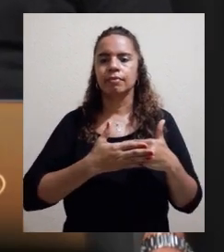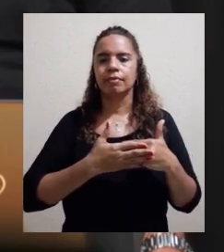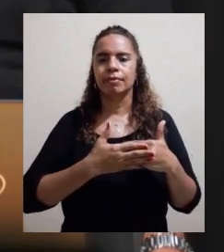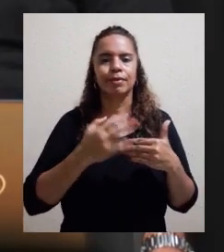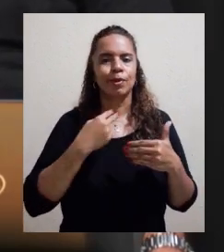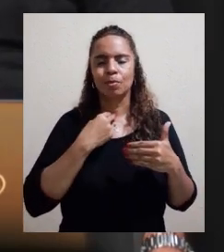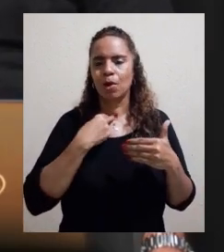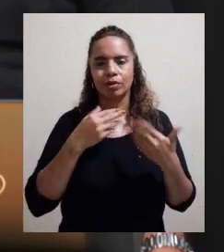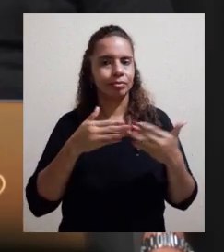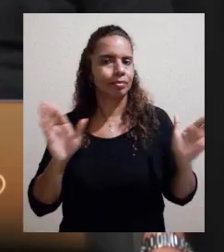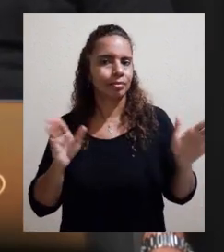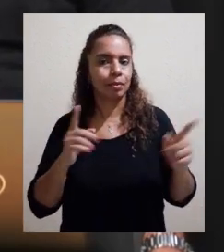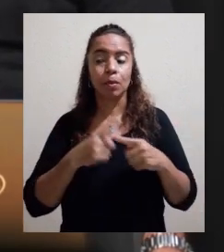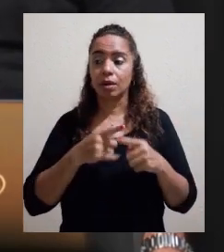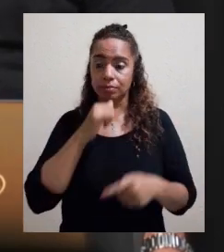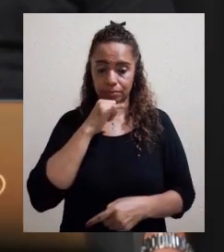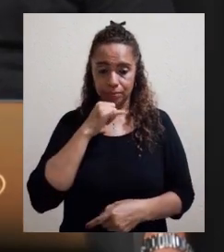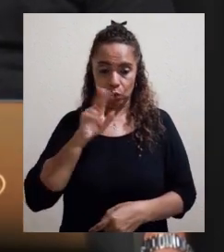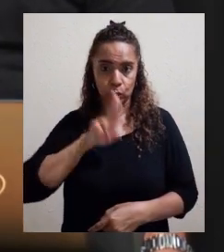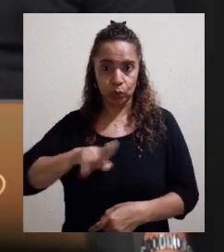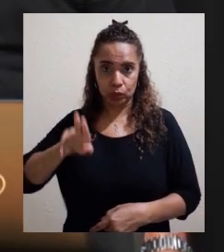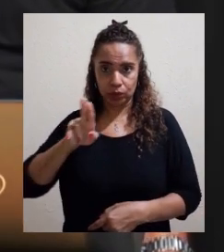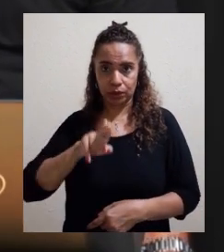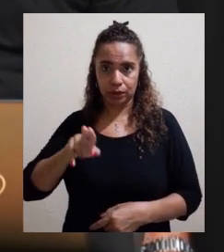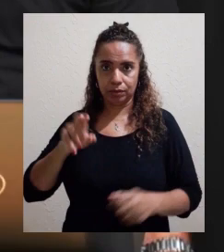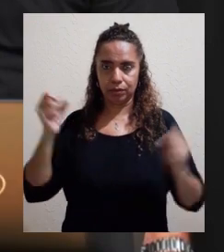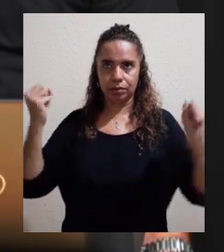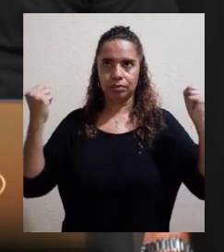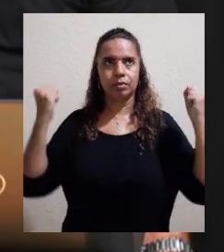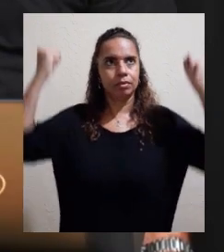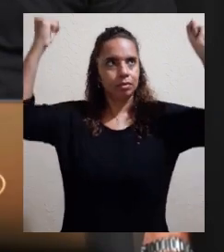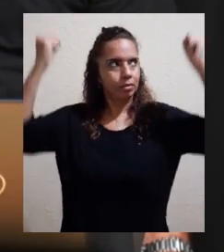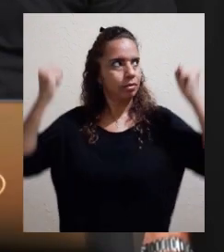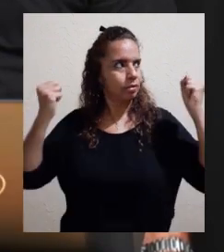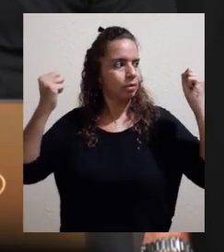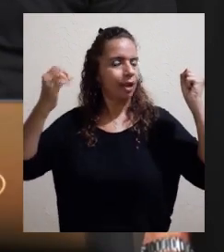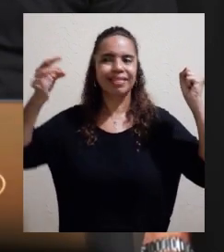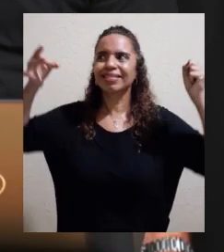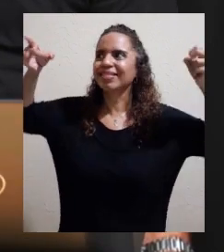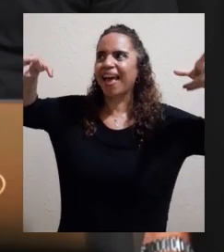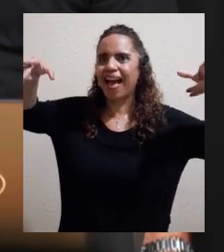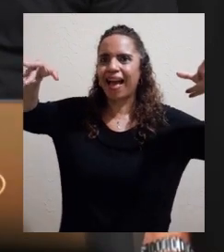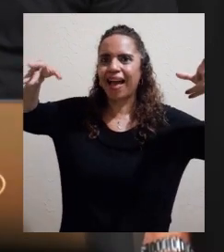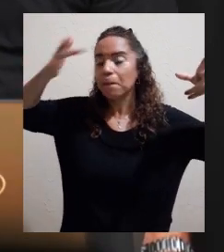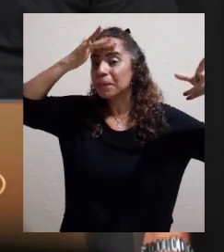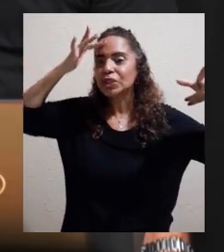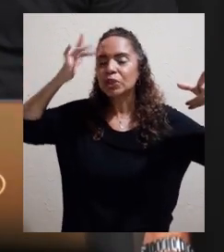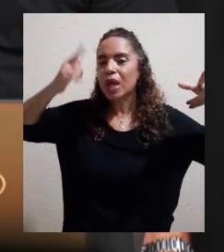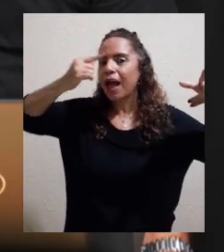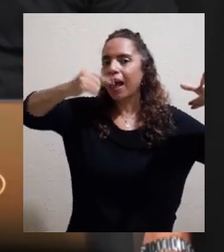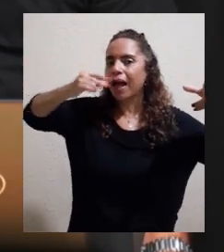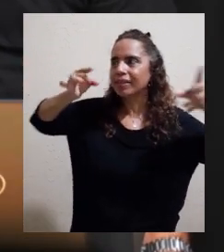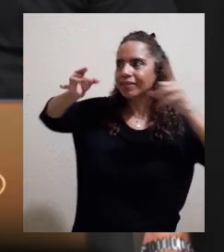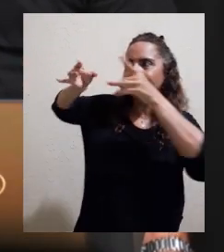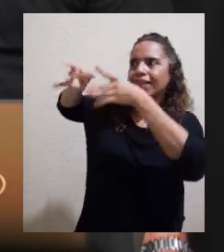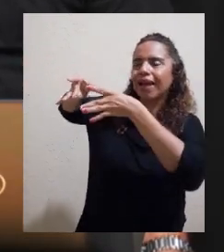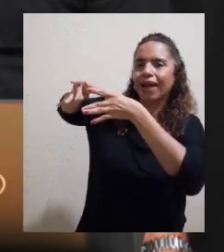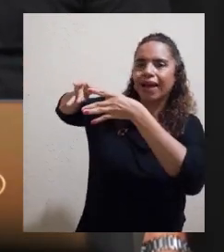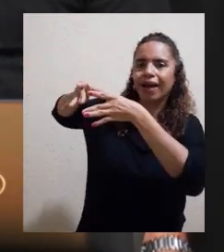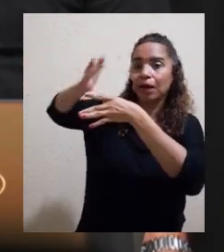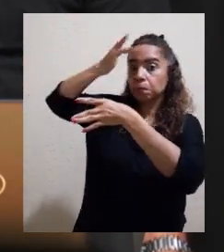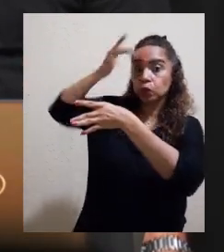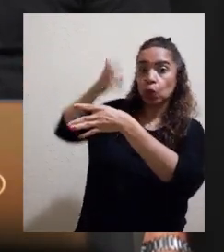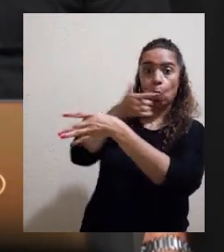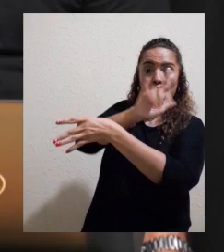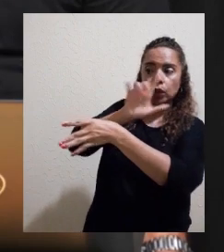recomenda, porque você vai, usa um aparelho que o sujeito anterior estava com coriza, passou, né, deixou lá o